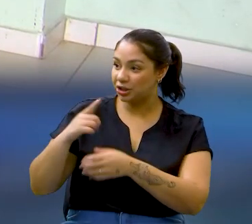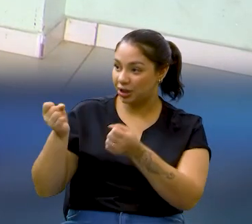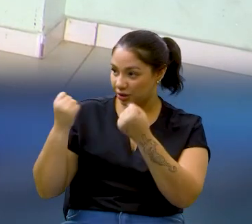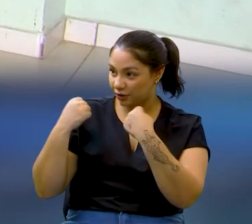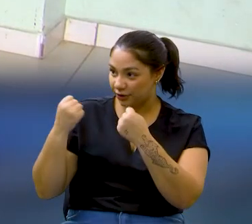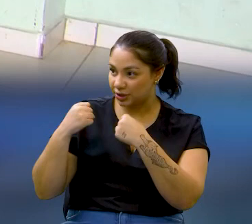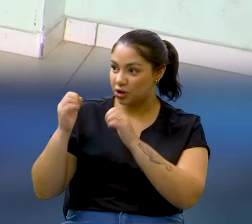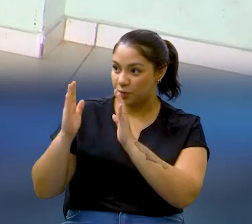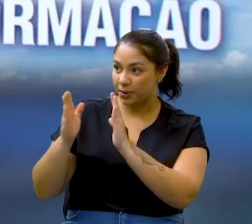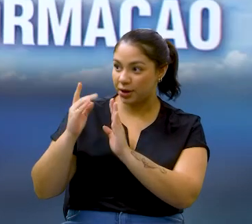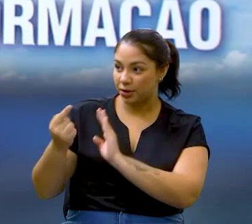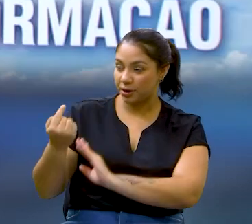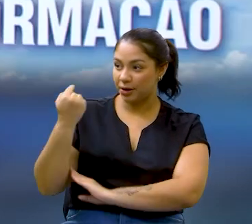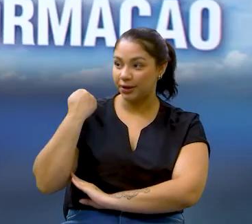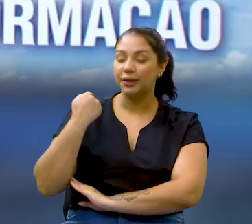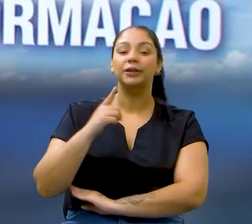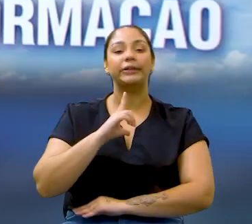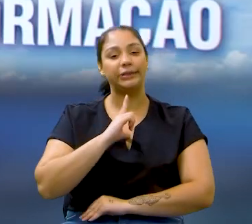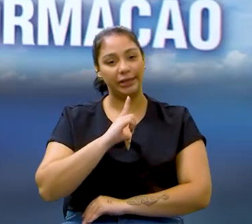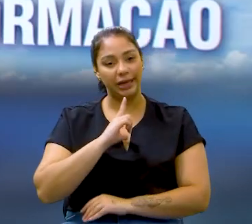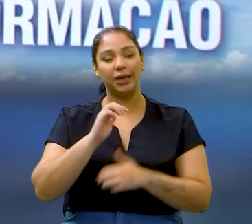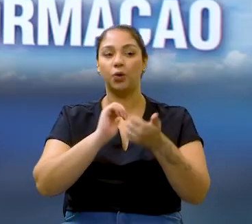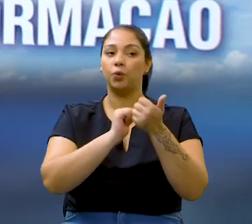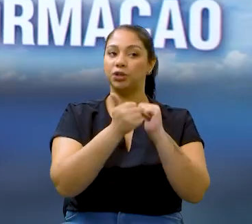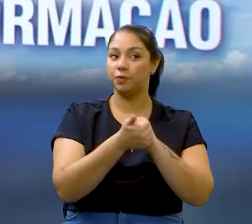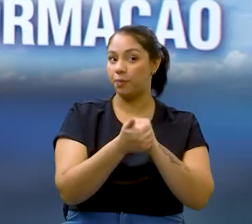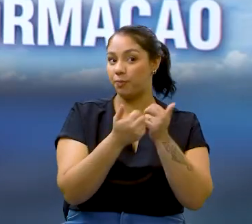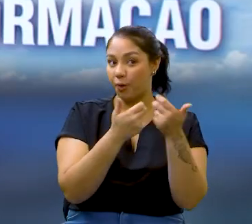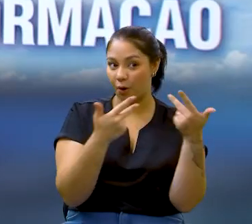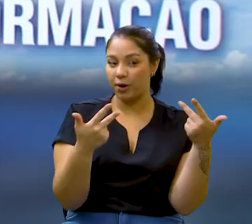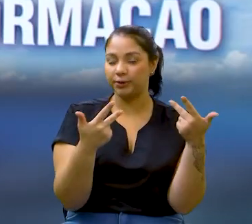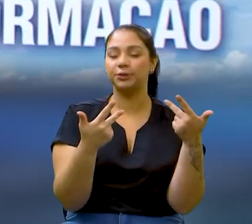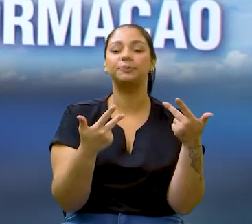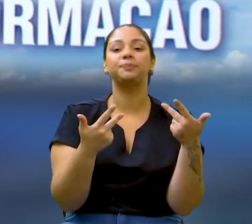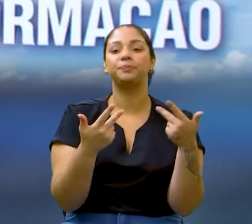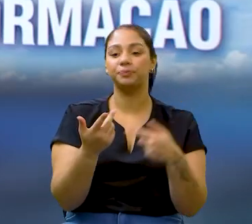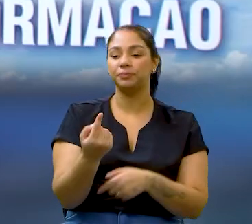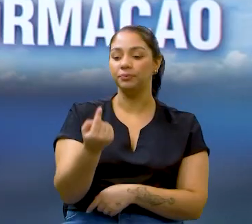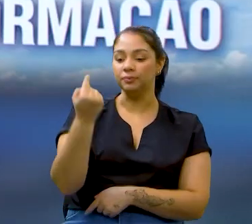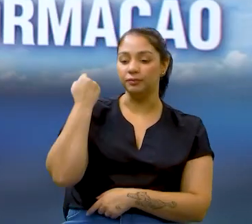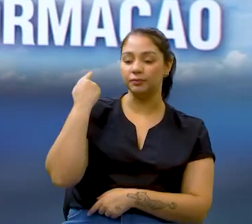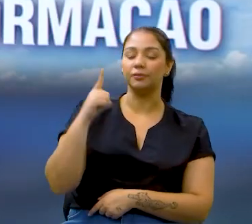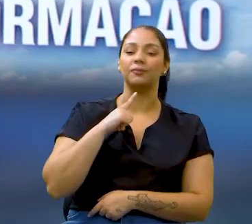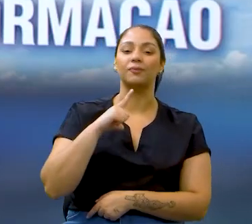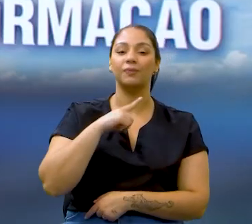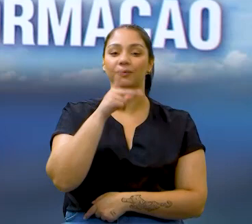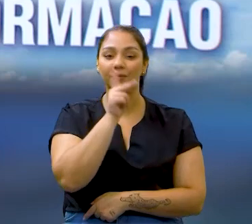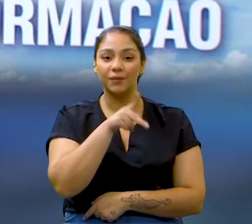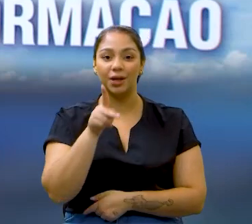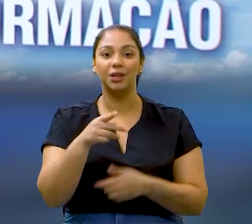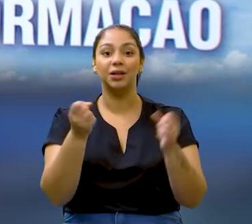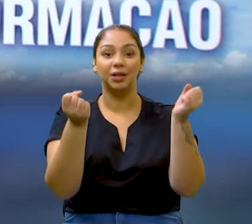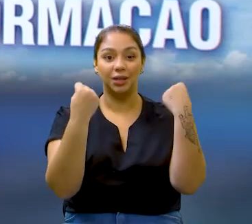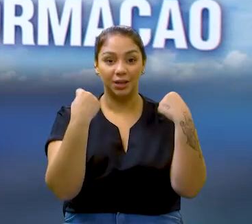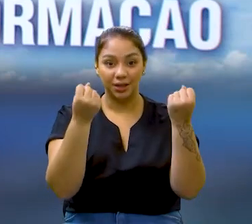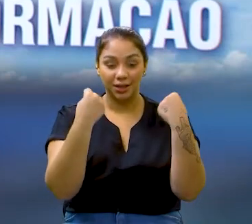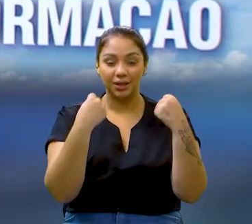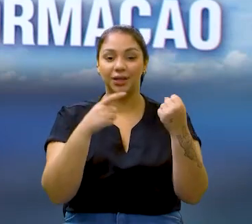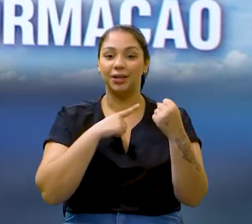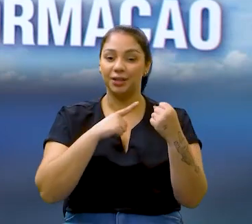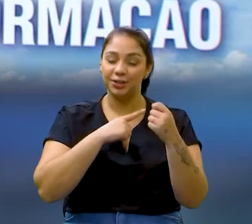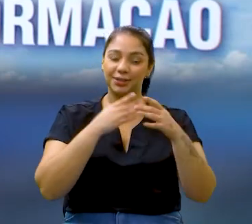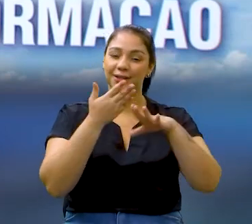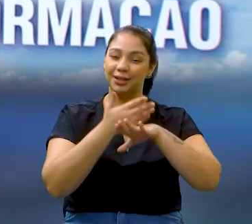educação física na sua época? Já tinha. Tem o esporte, né, que desde a minha época tinha o professor de esporte que